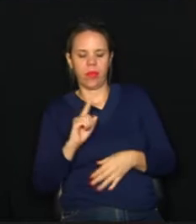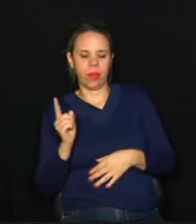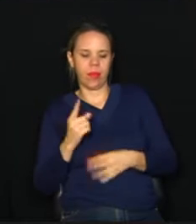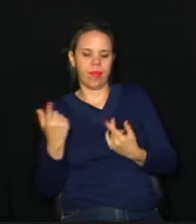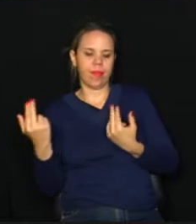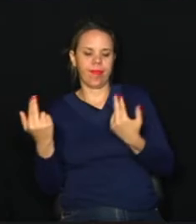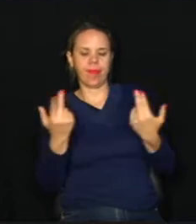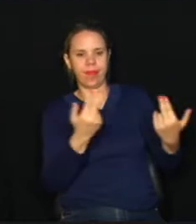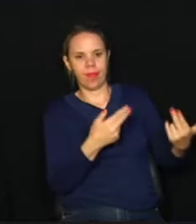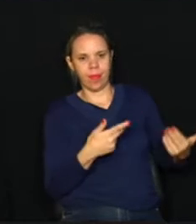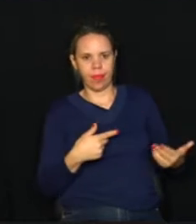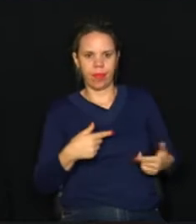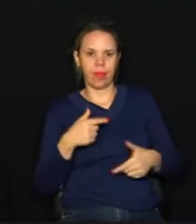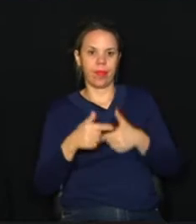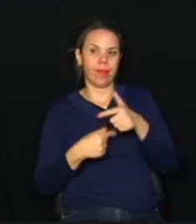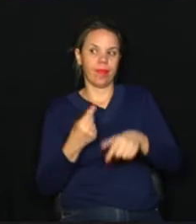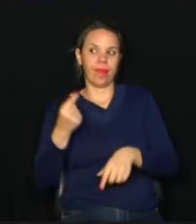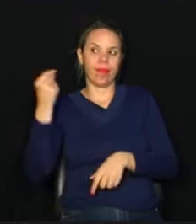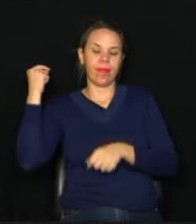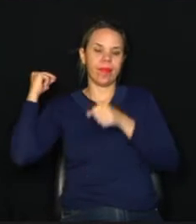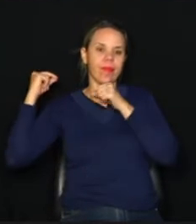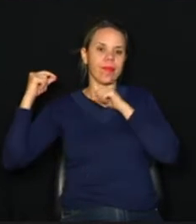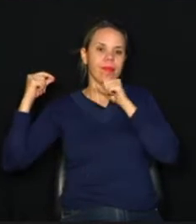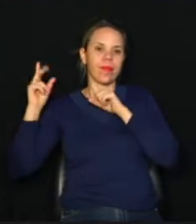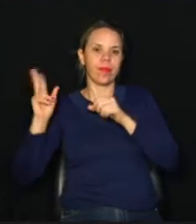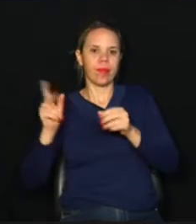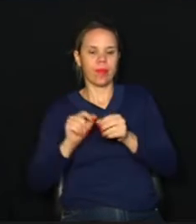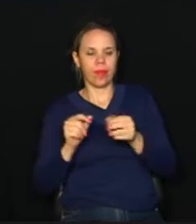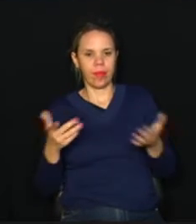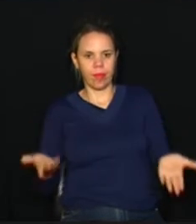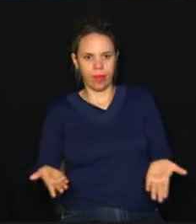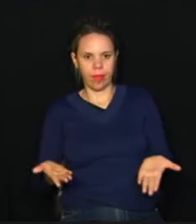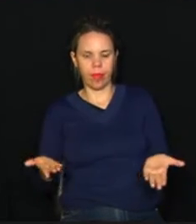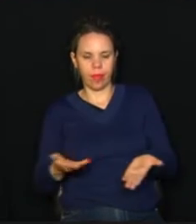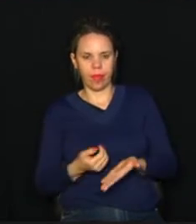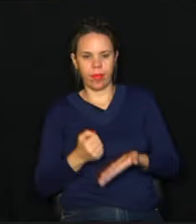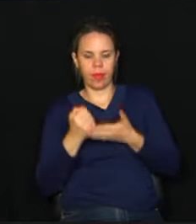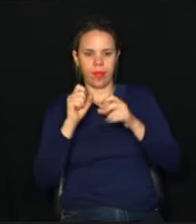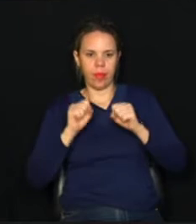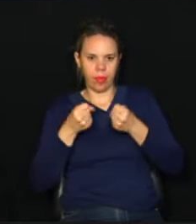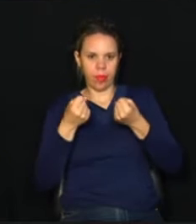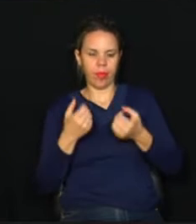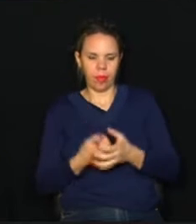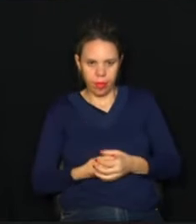nós da velha guarda, que sempre fizemos, não é, Horácio? E estamos fazendo ainda.